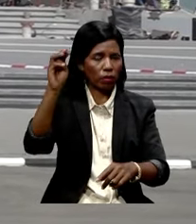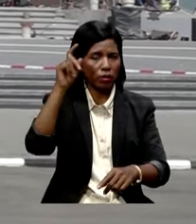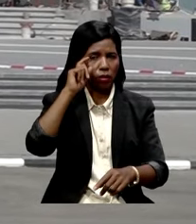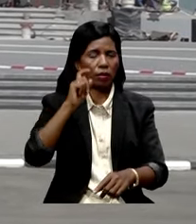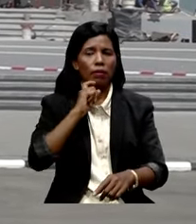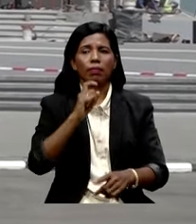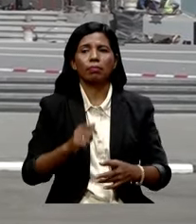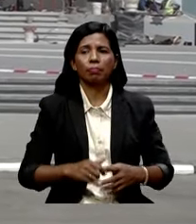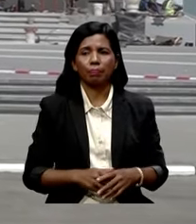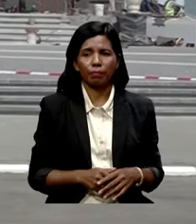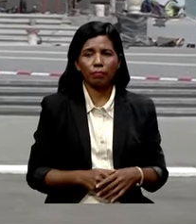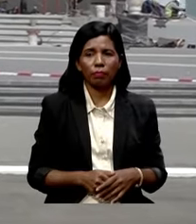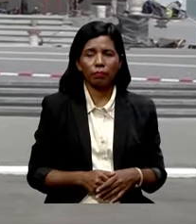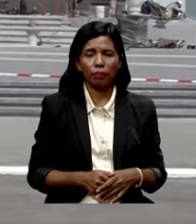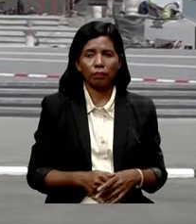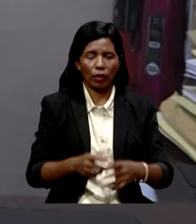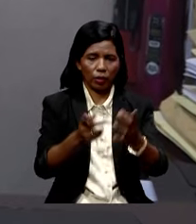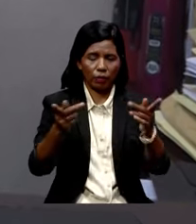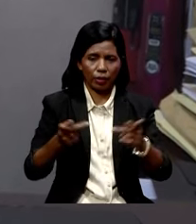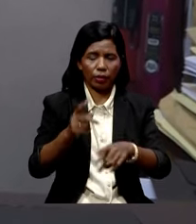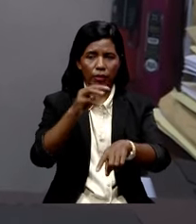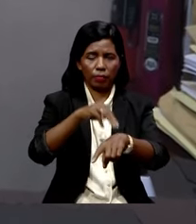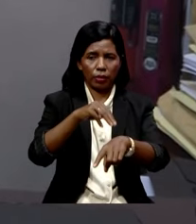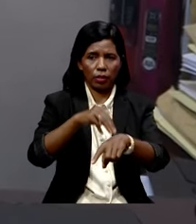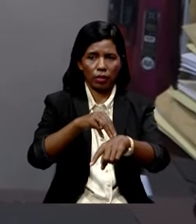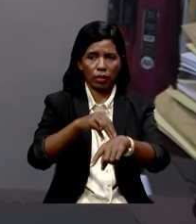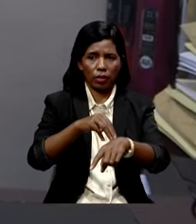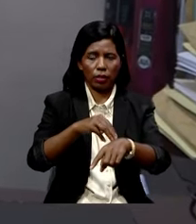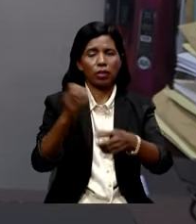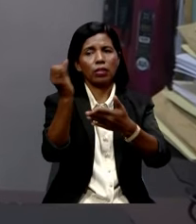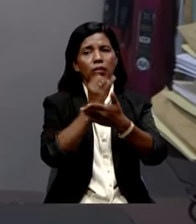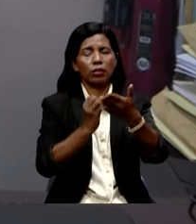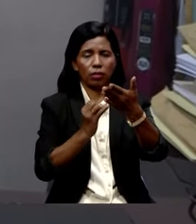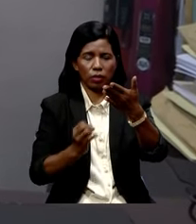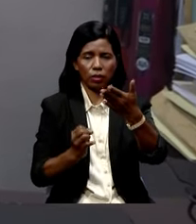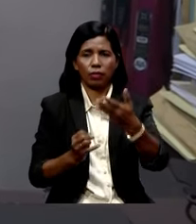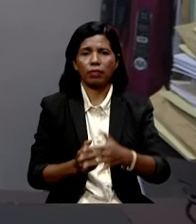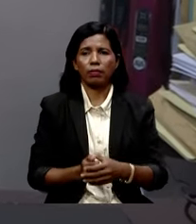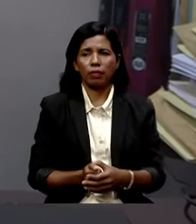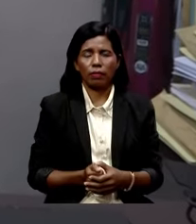Guzmão. Altar ne nia design